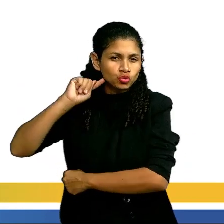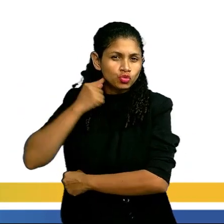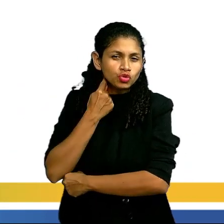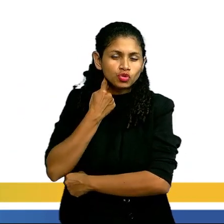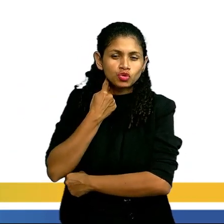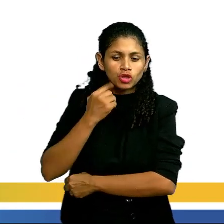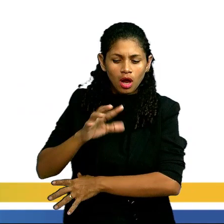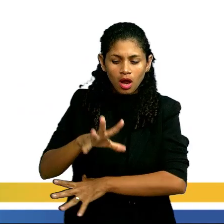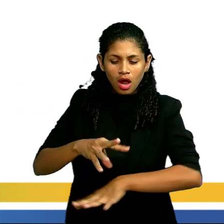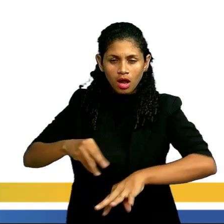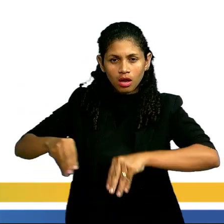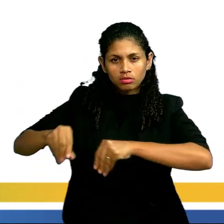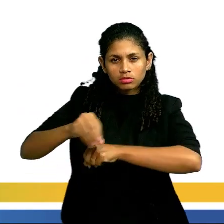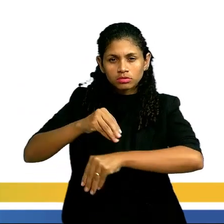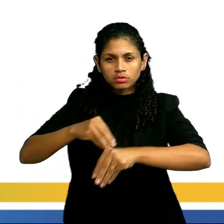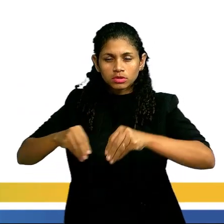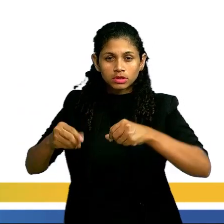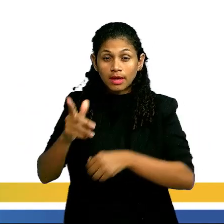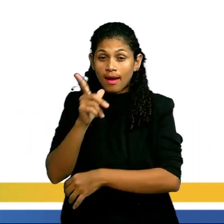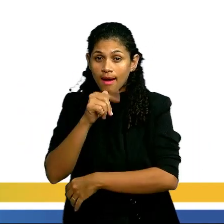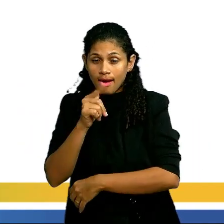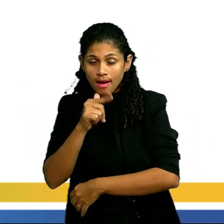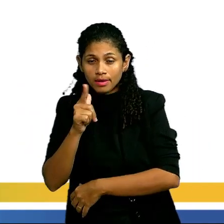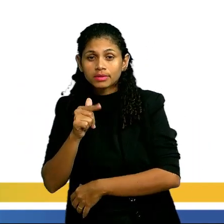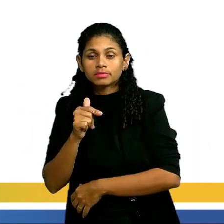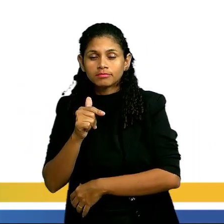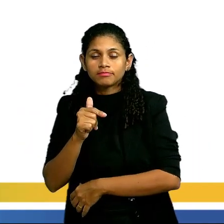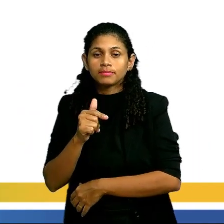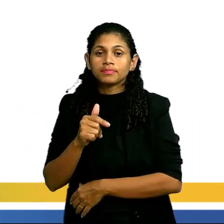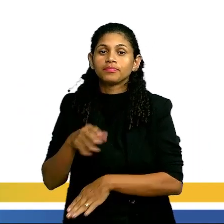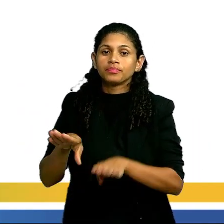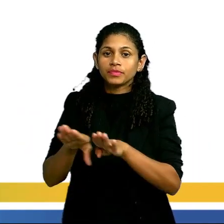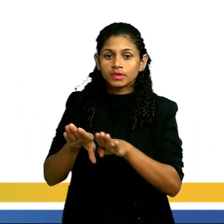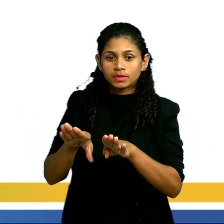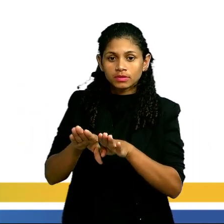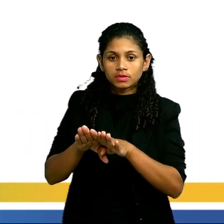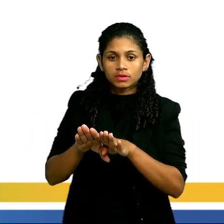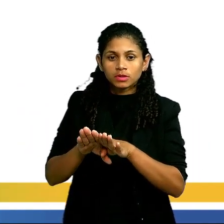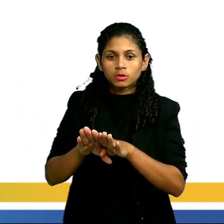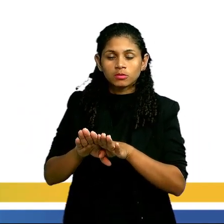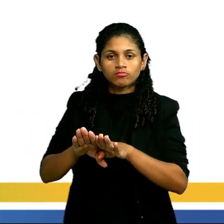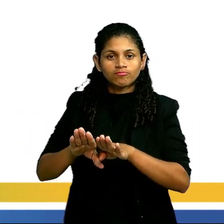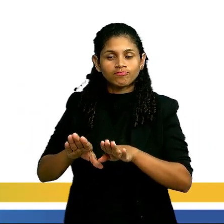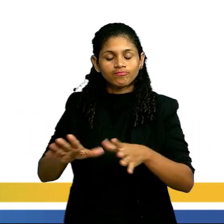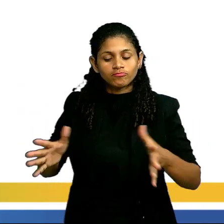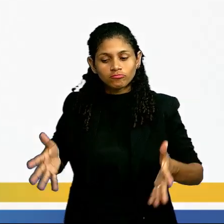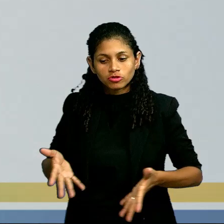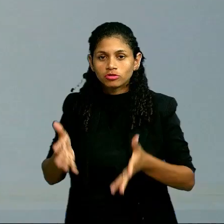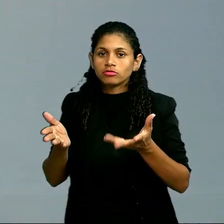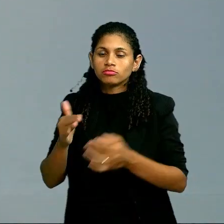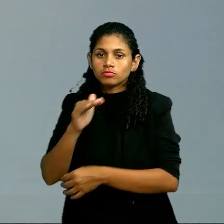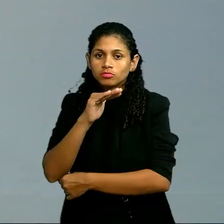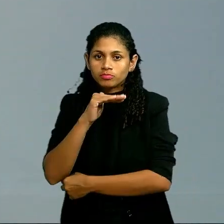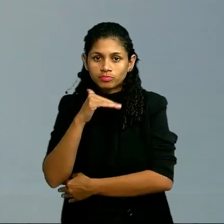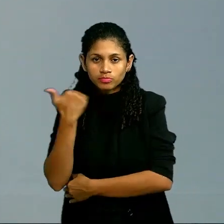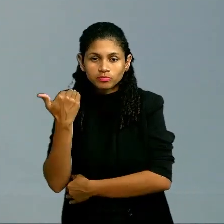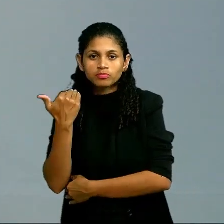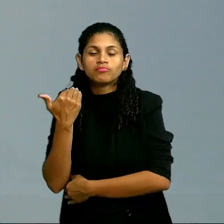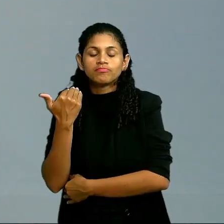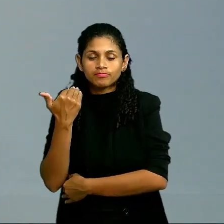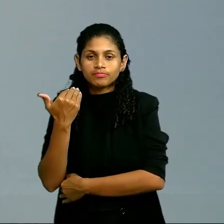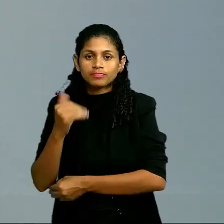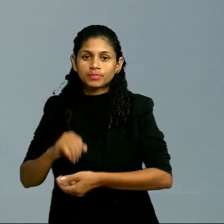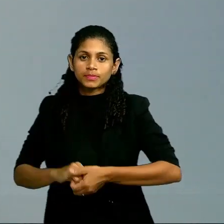assim a rendição das tropas, mas também provocou, claro, mortes por envenenamento em